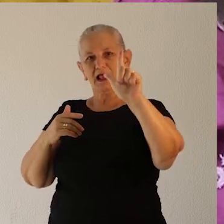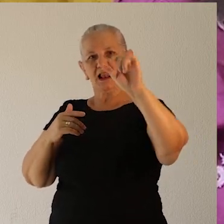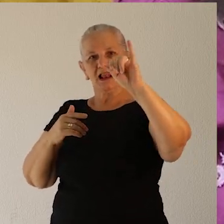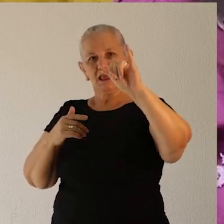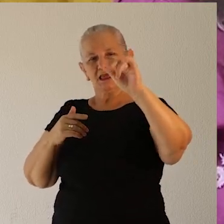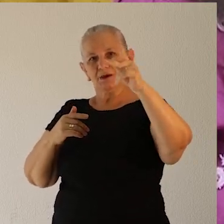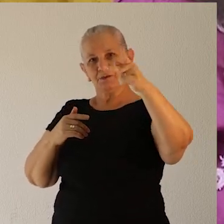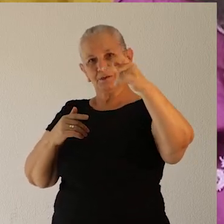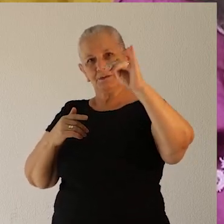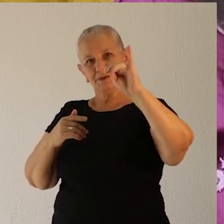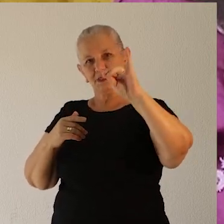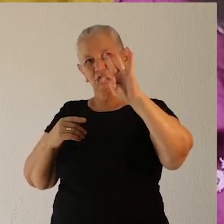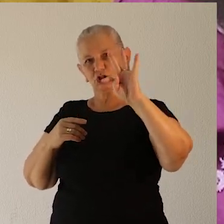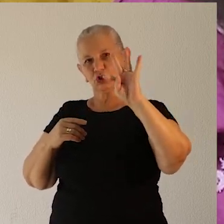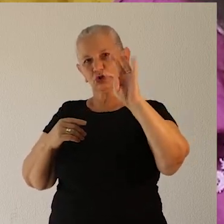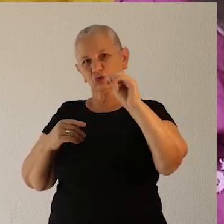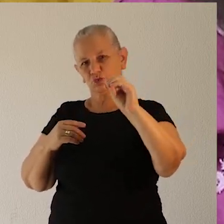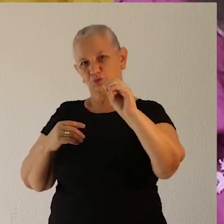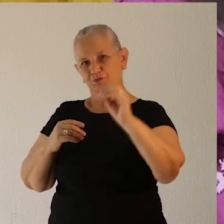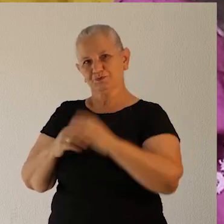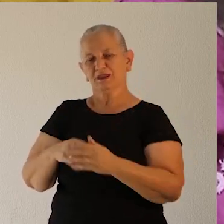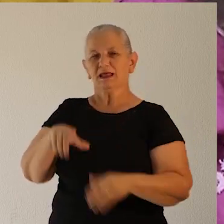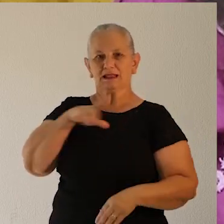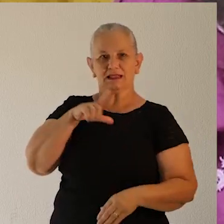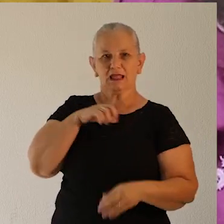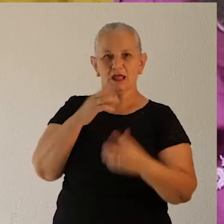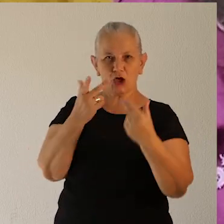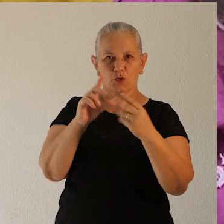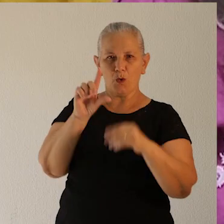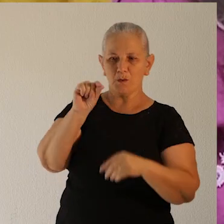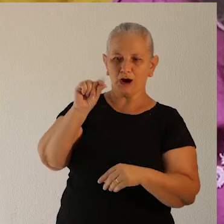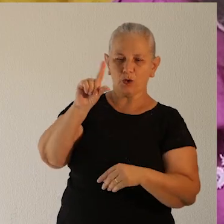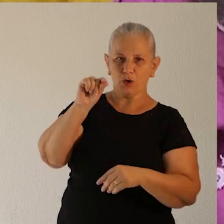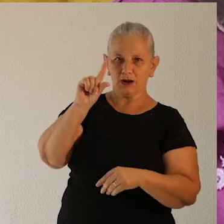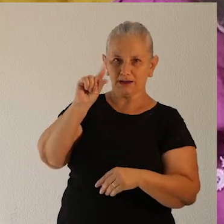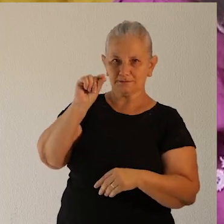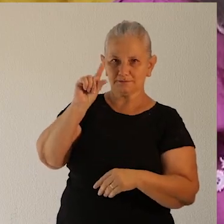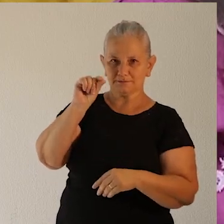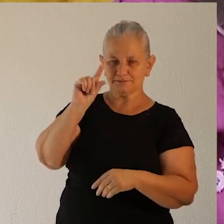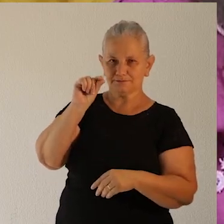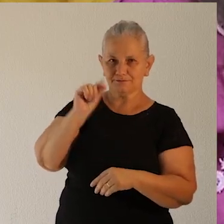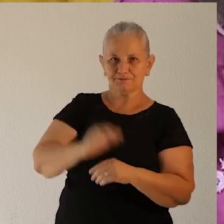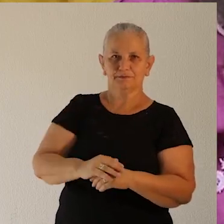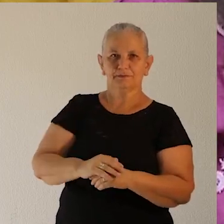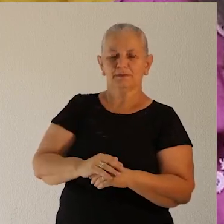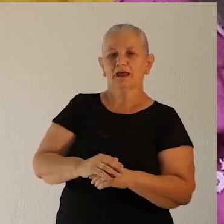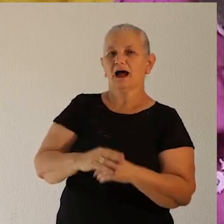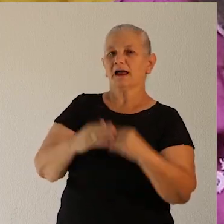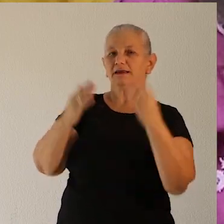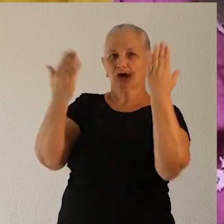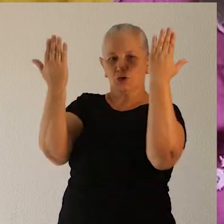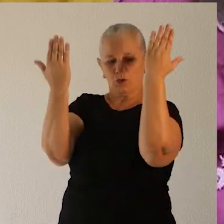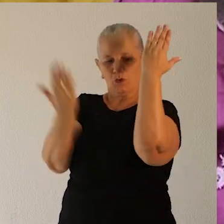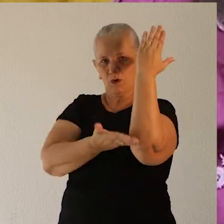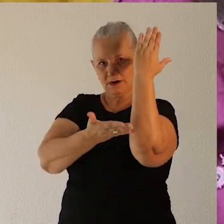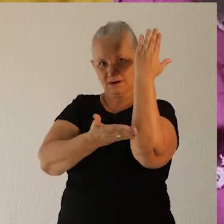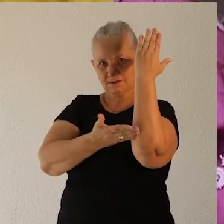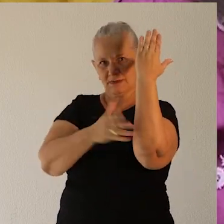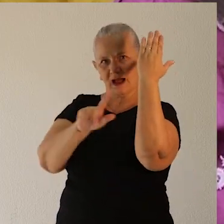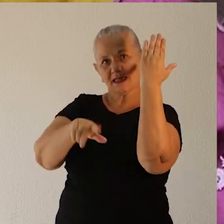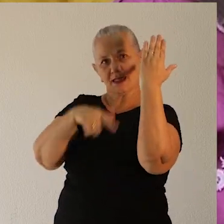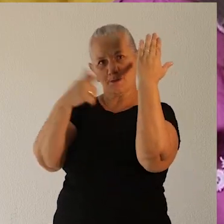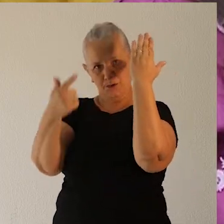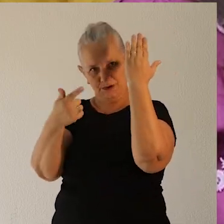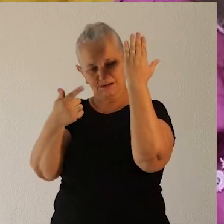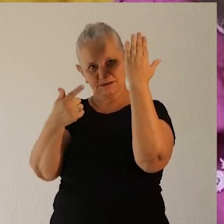celulose. E quando cortada, vai para a fábrica e sofre uma metamorfose até virar papel,